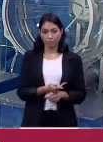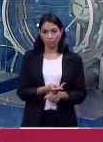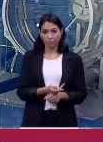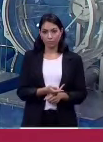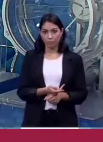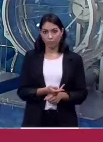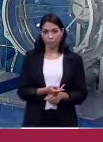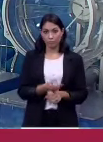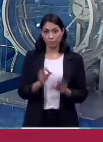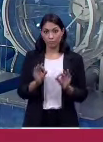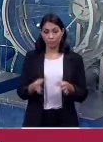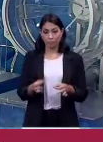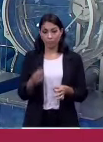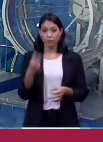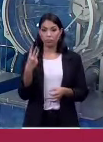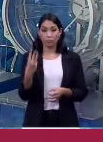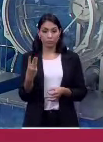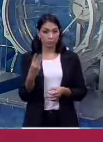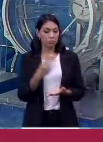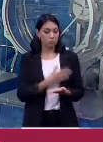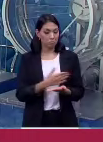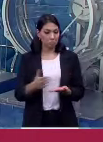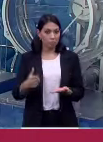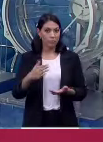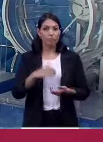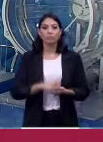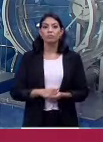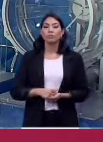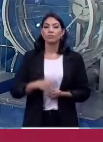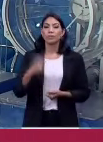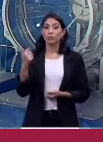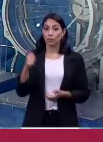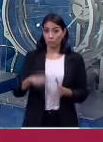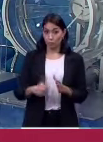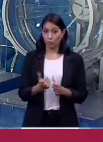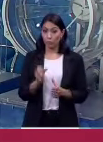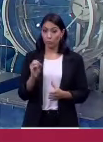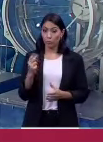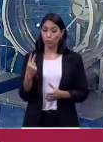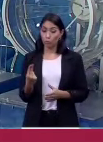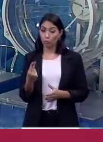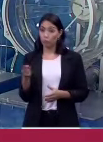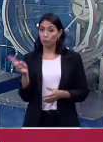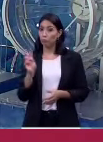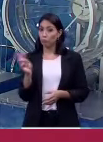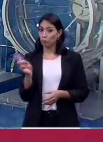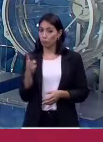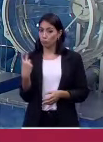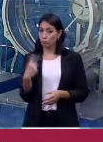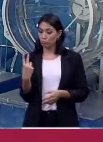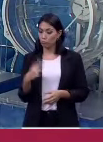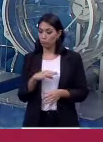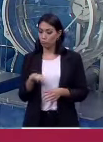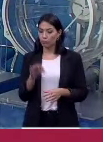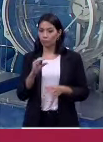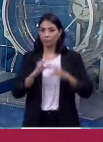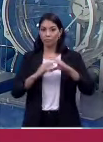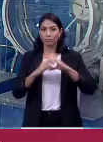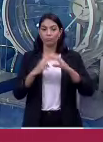de 3 acertos, tanto no primeiro quanto no segundo sorteio da dupla Sena. Muito bem, este é o concurso